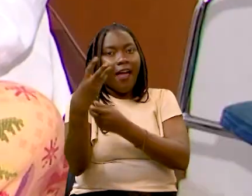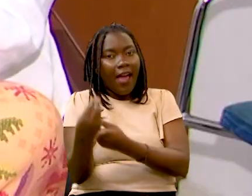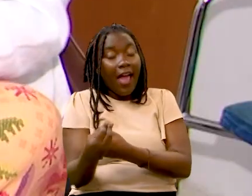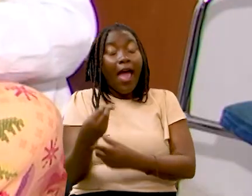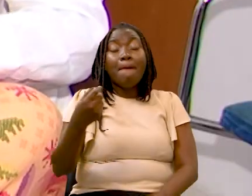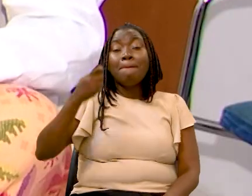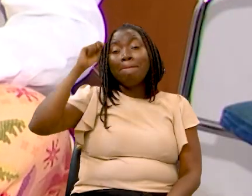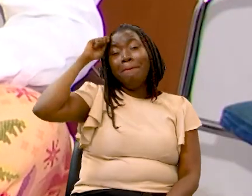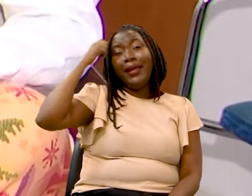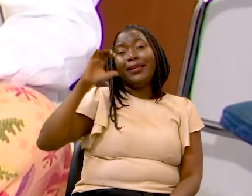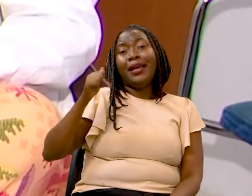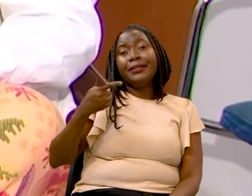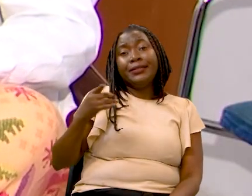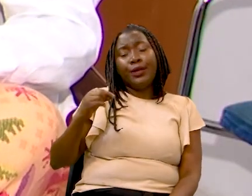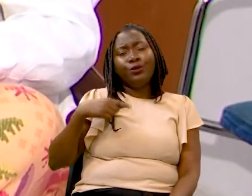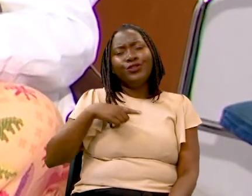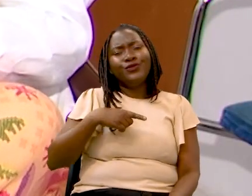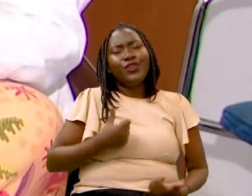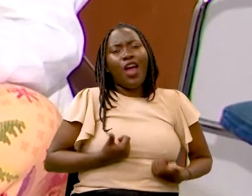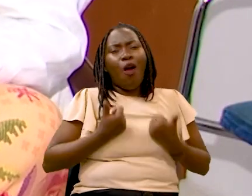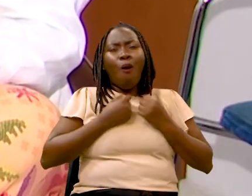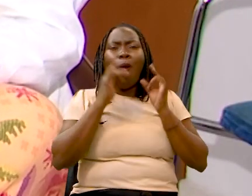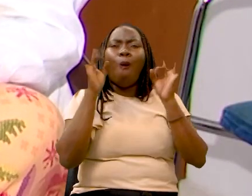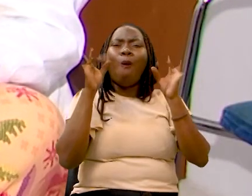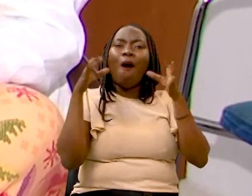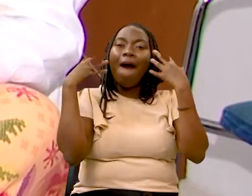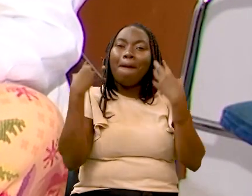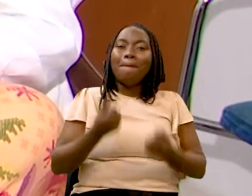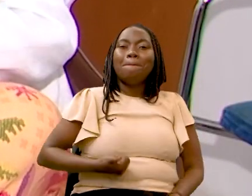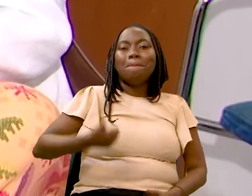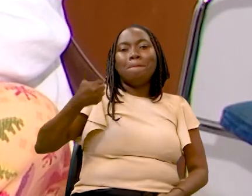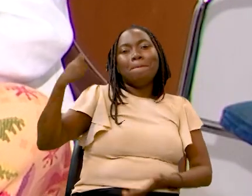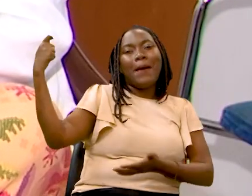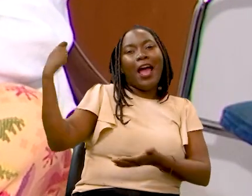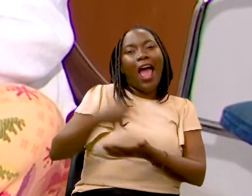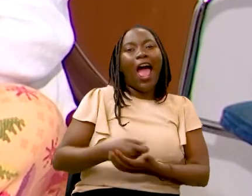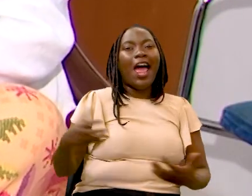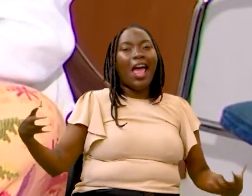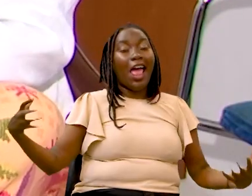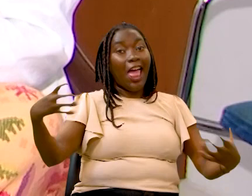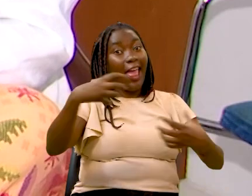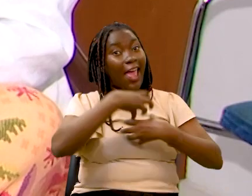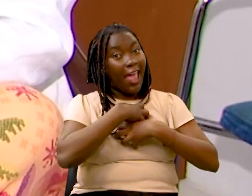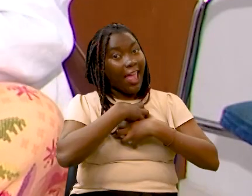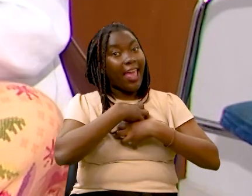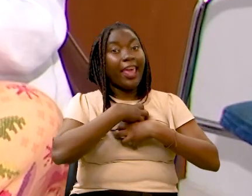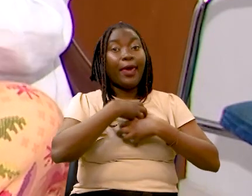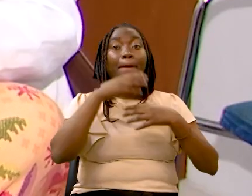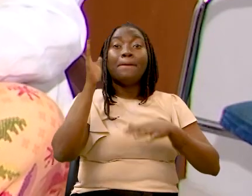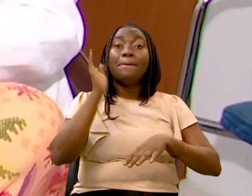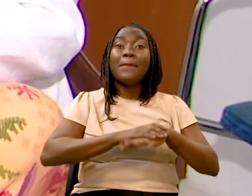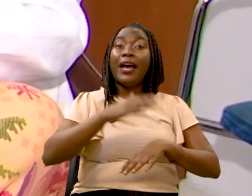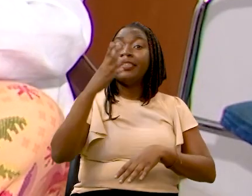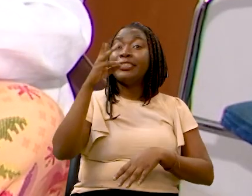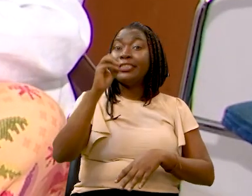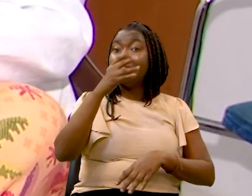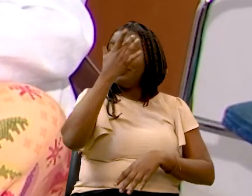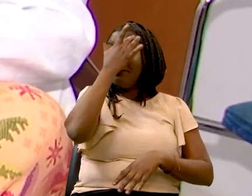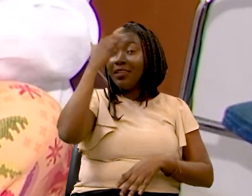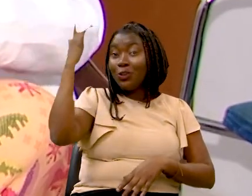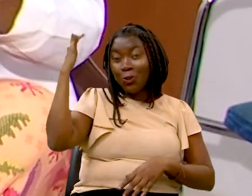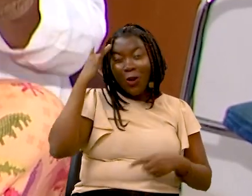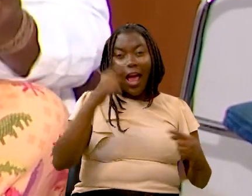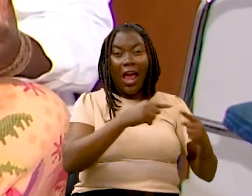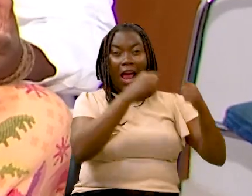arte. Como Pretação, eu tive a grande honra de receber o meu primeiro pagamento que impactou